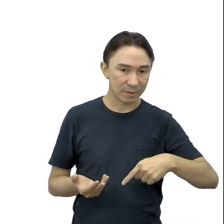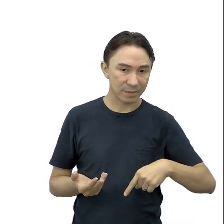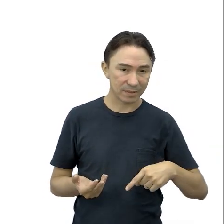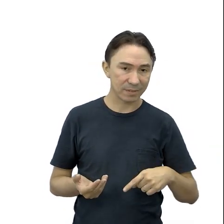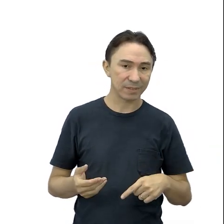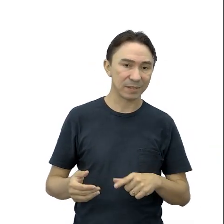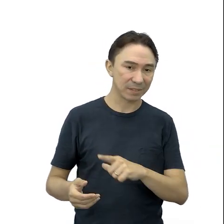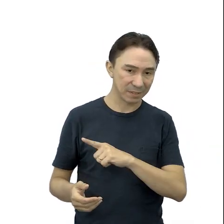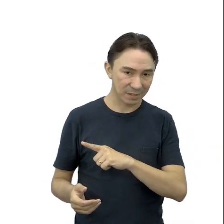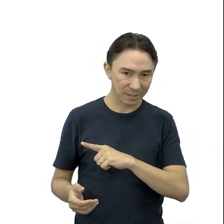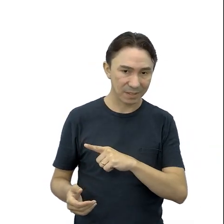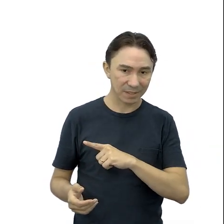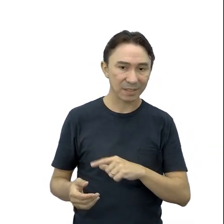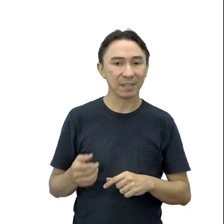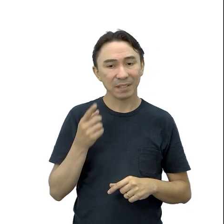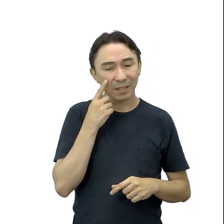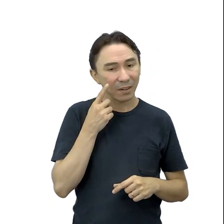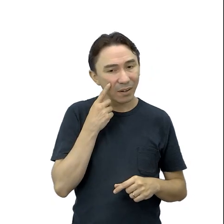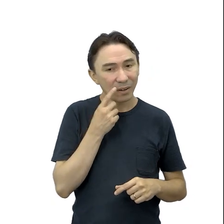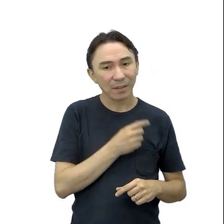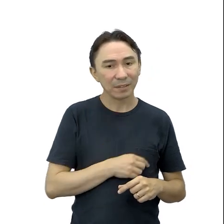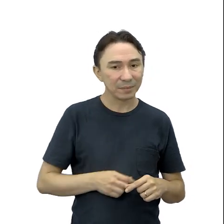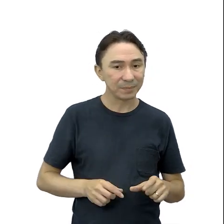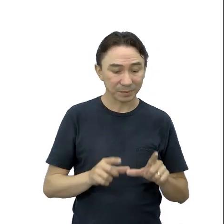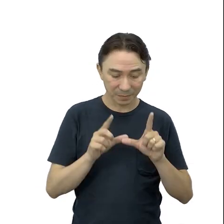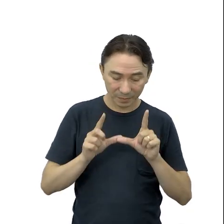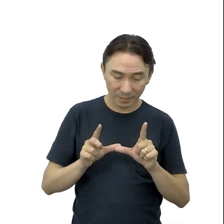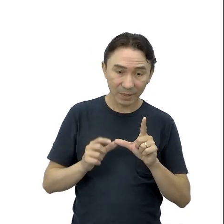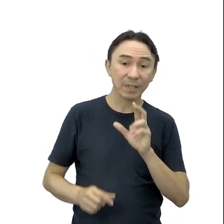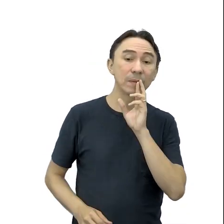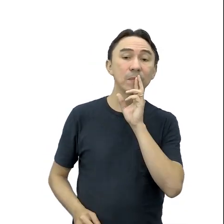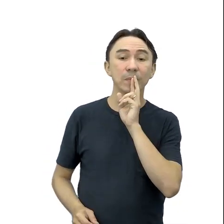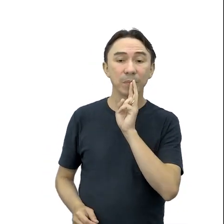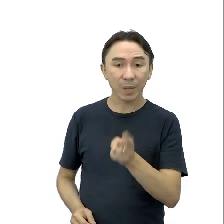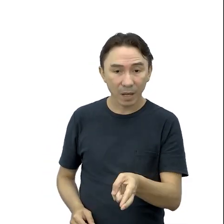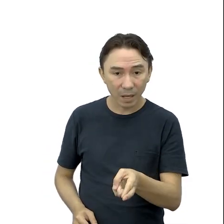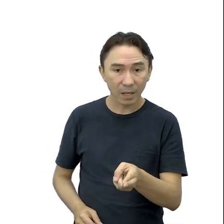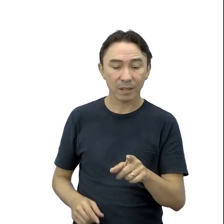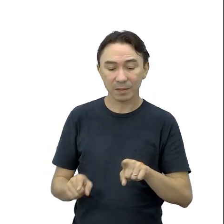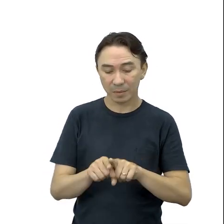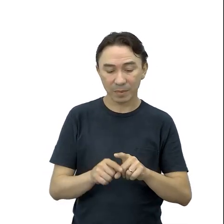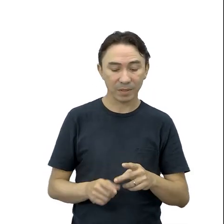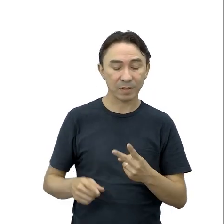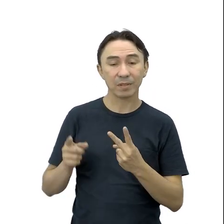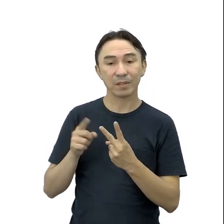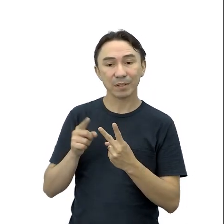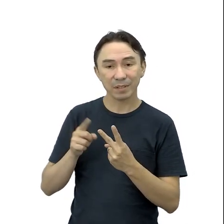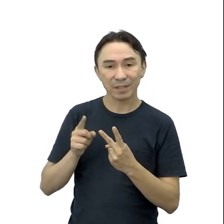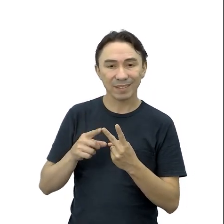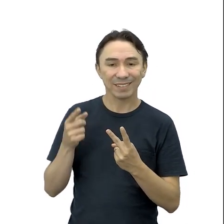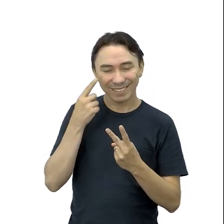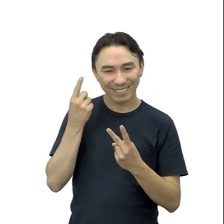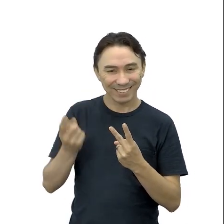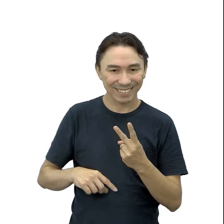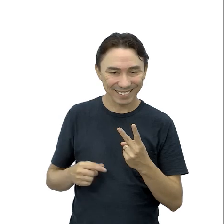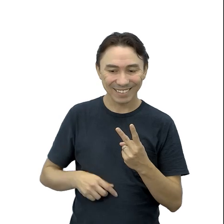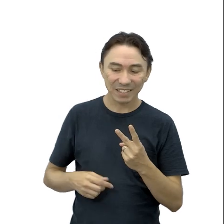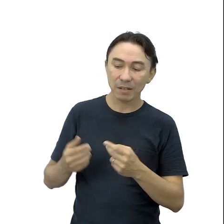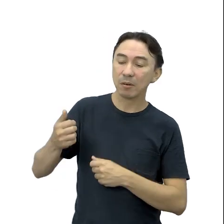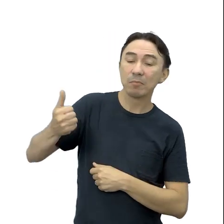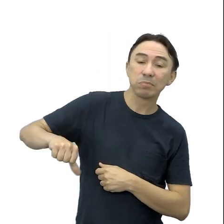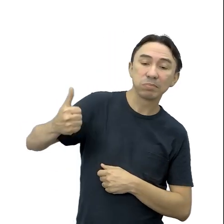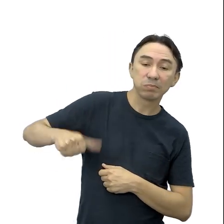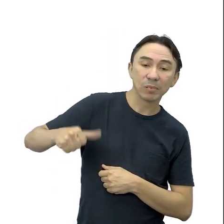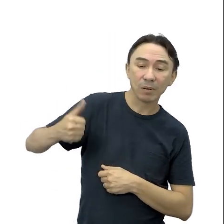card de resultado, quando eu clico nele, nesse guia das avaliações e das sequências digitais, e consulta das